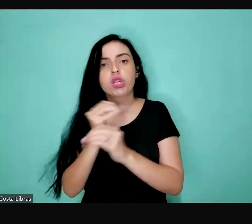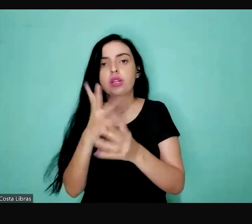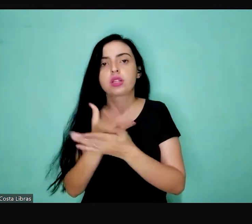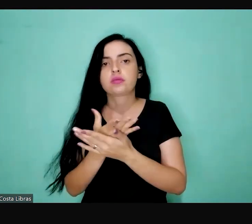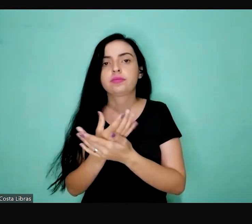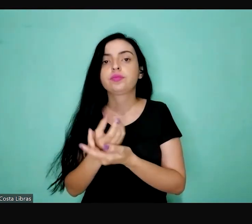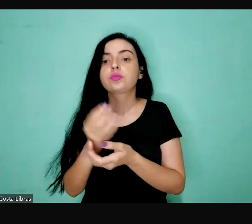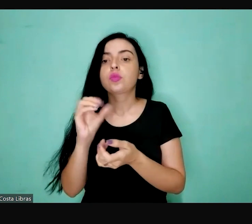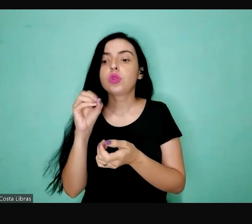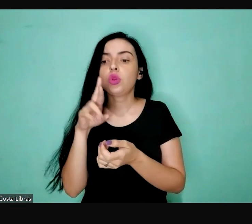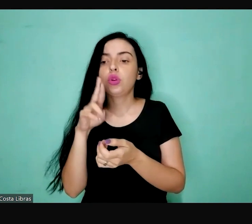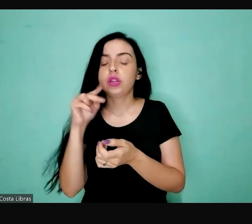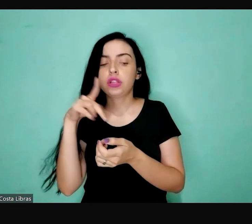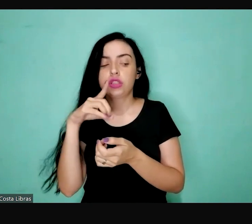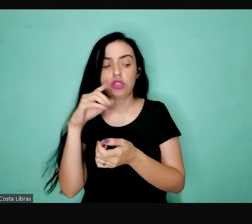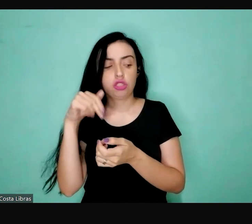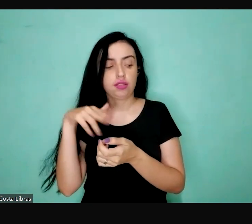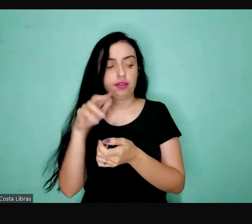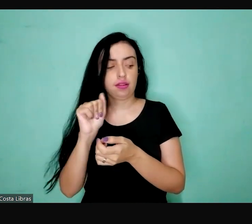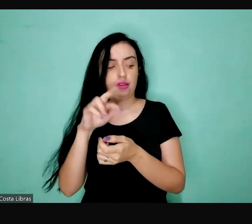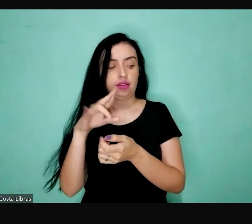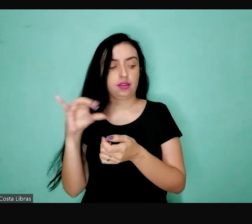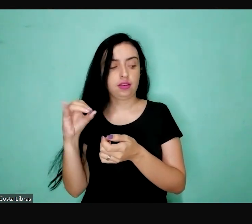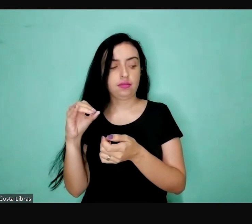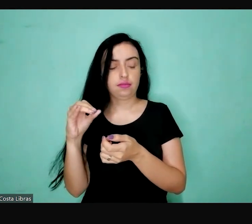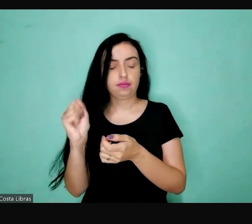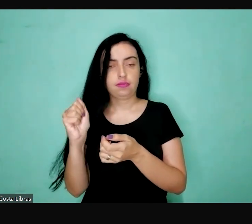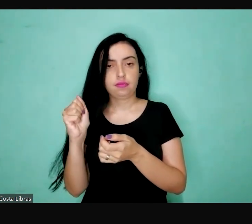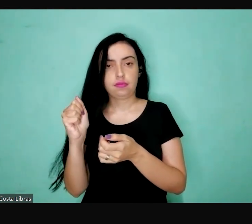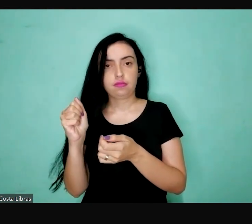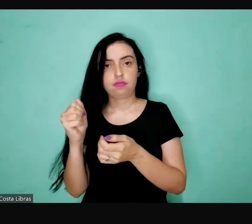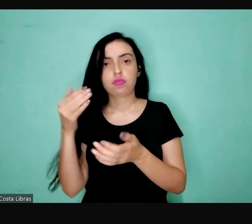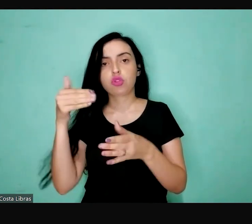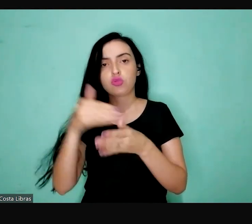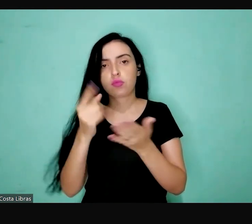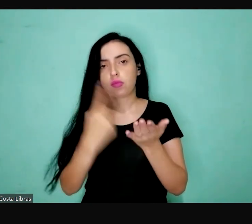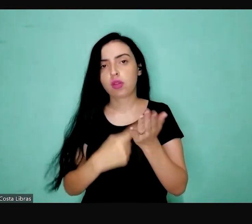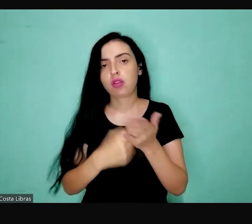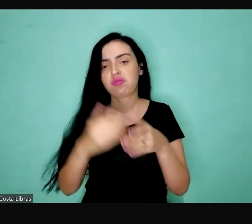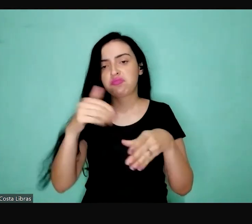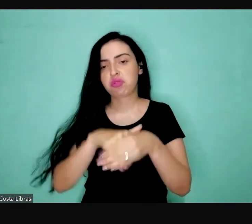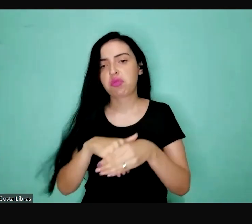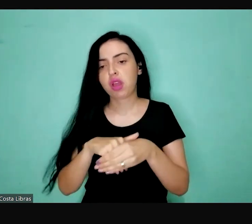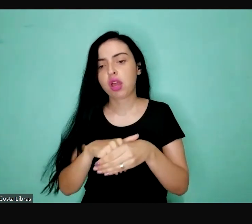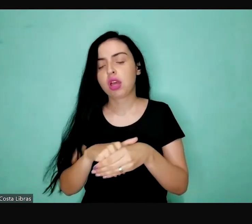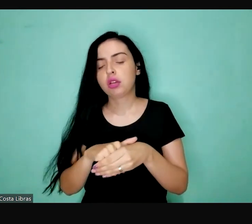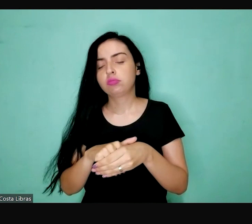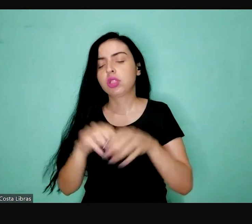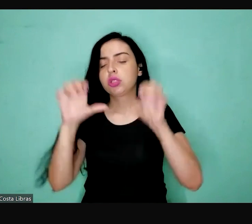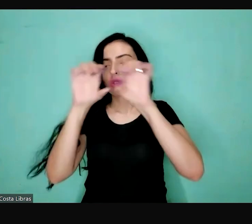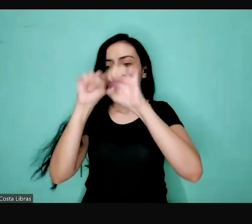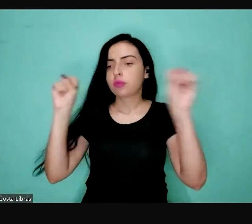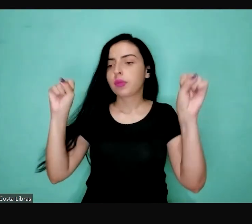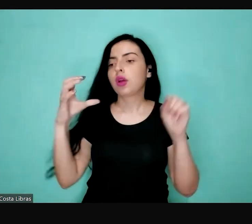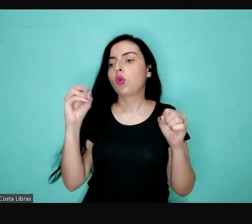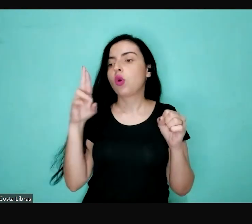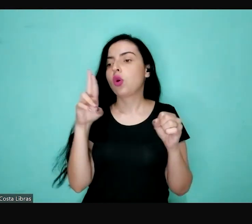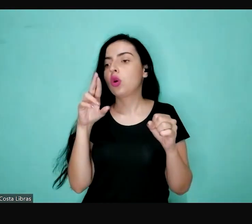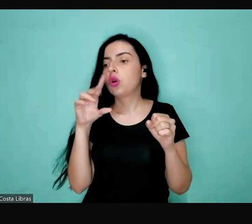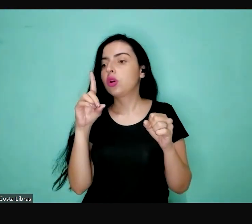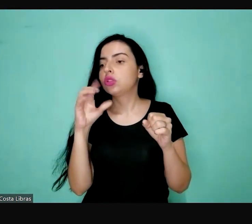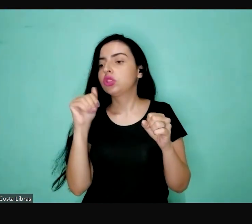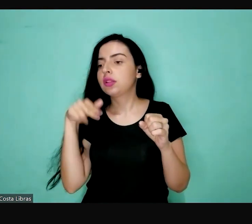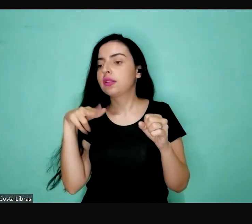ordinária, perante os julgados e tribunais ordinários, e para o caso concreto